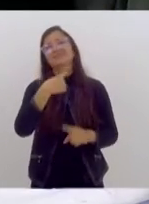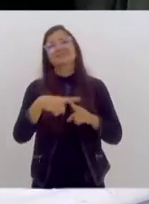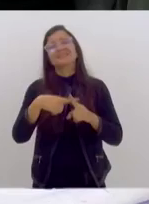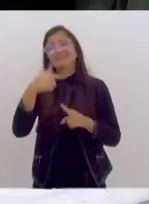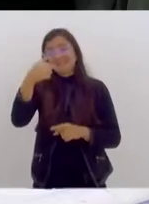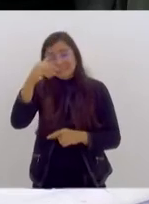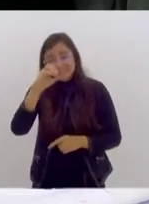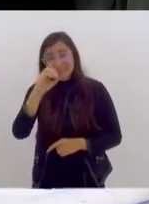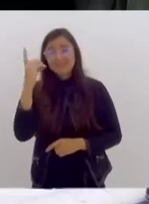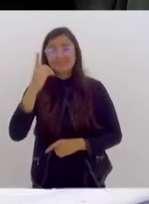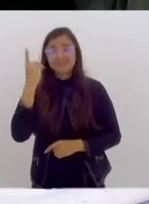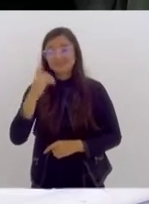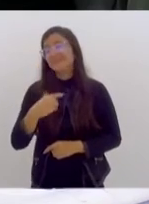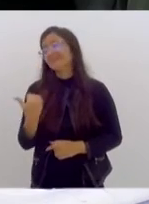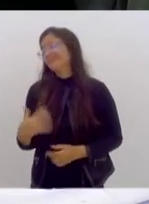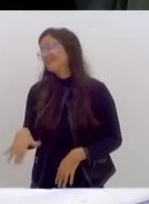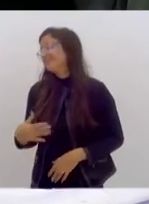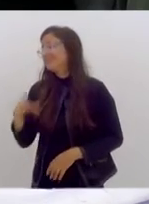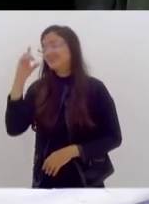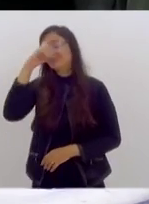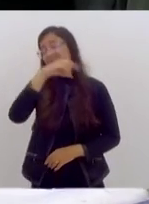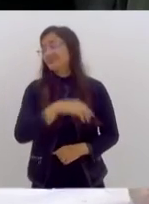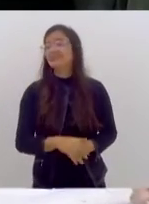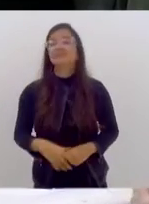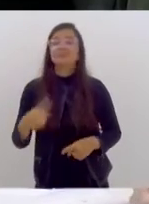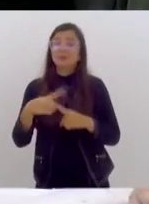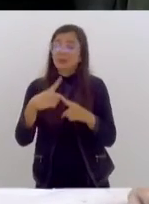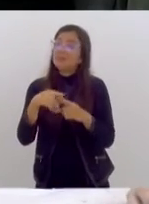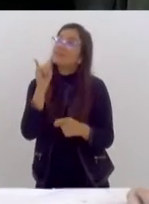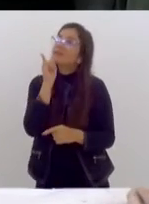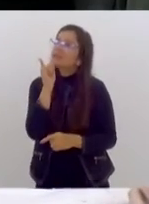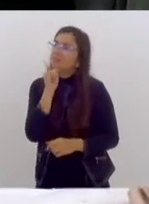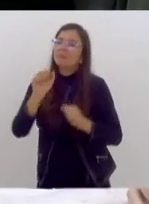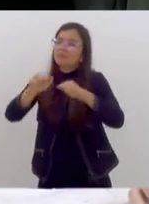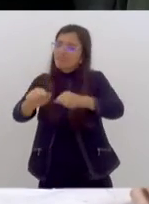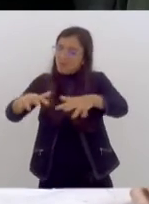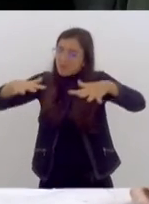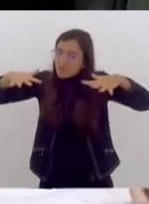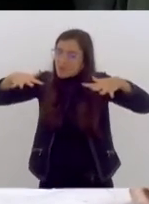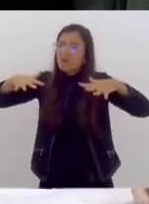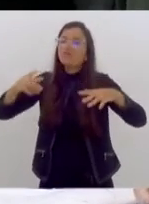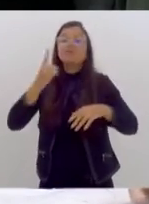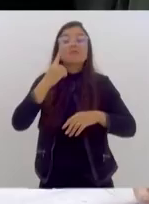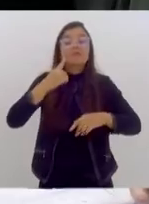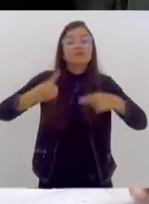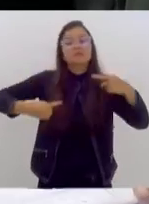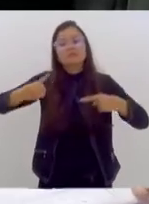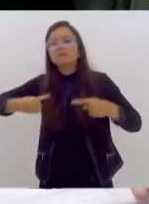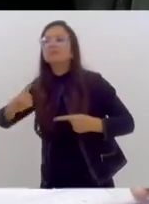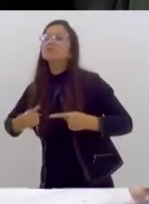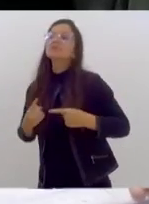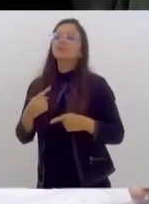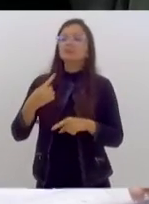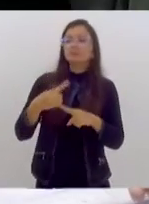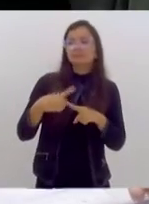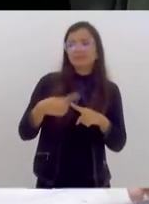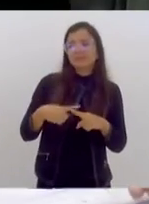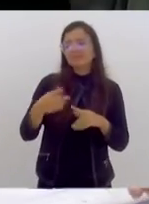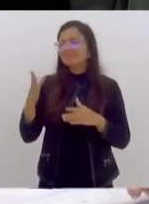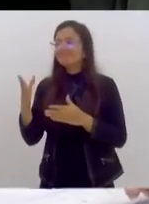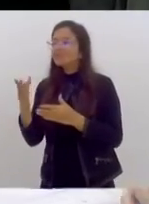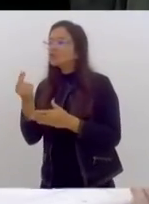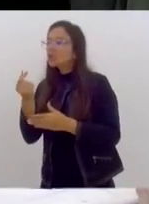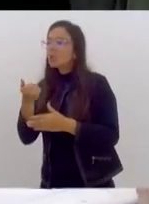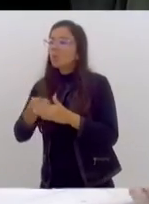o orçamento irá a plenário Eu acho que esta recomendação que o deputado valdec fez que é de todos nós